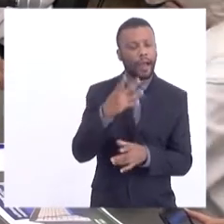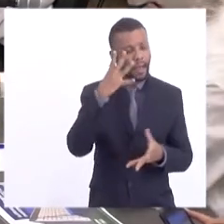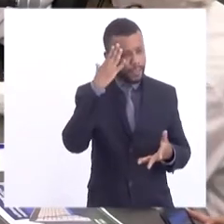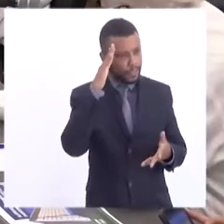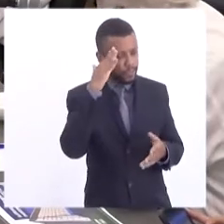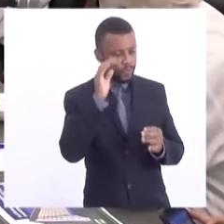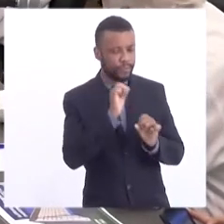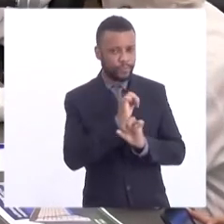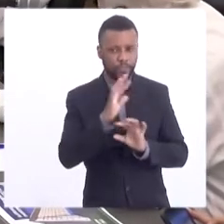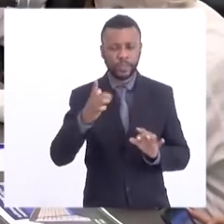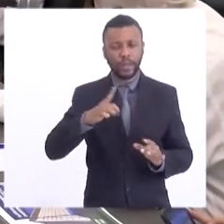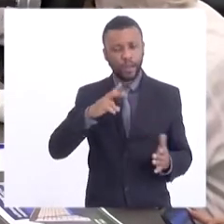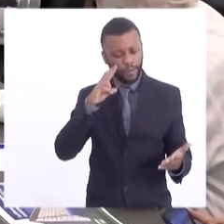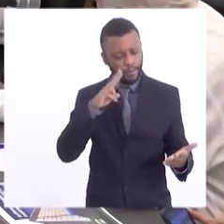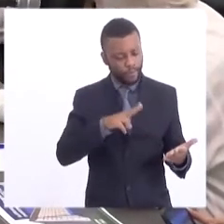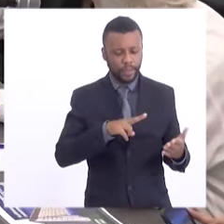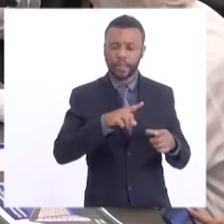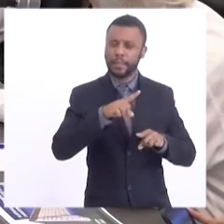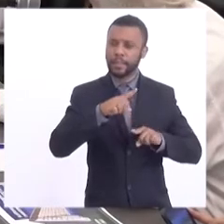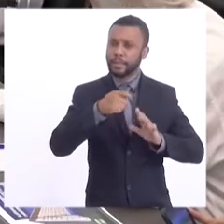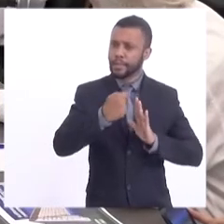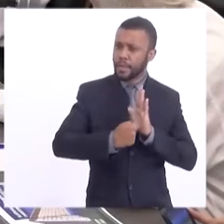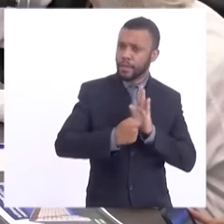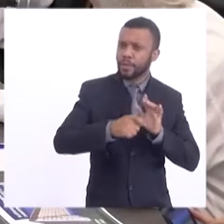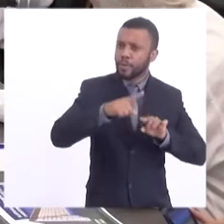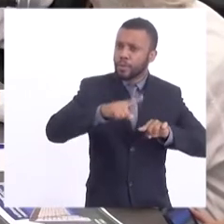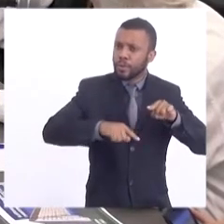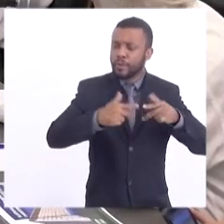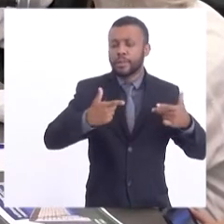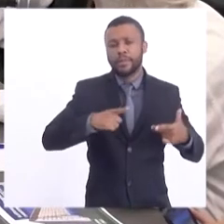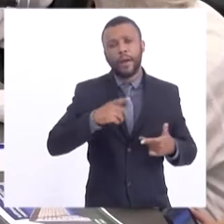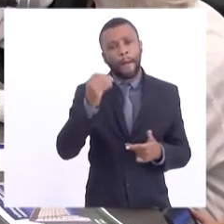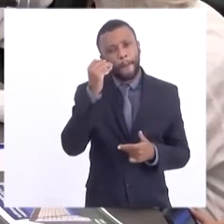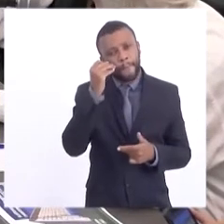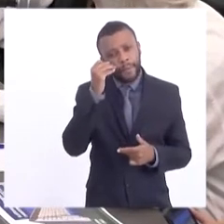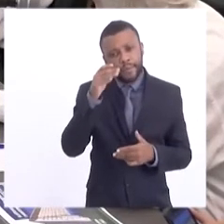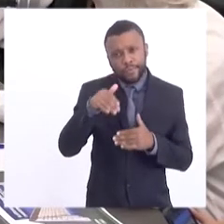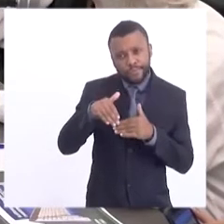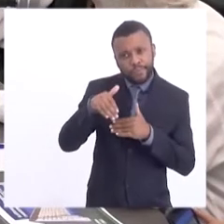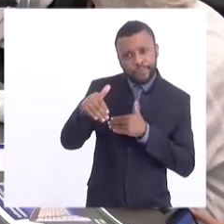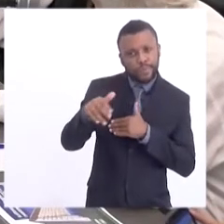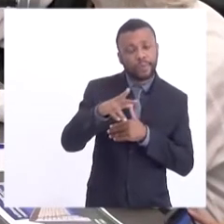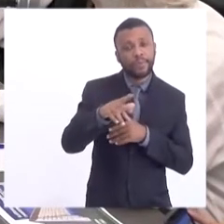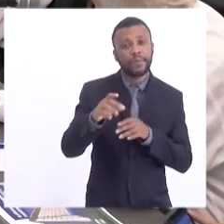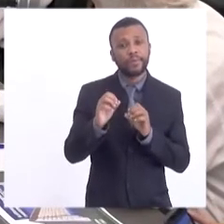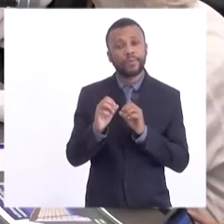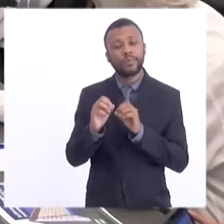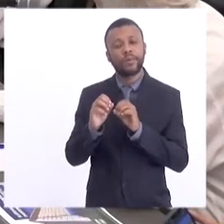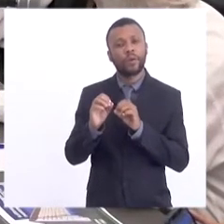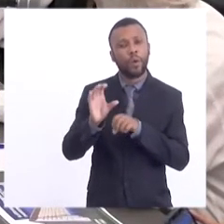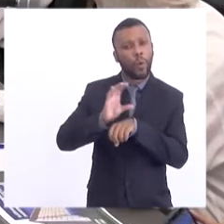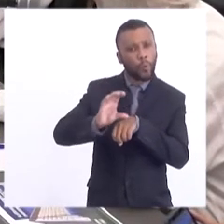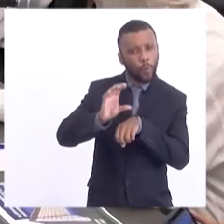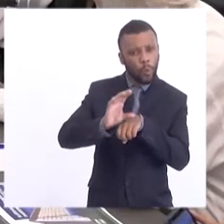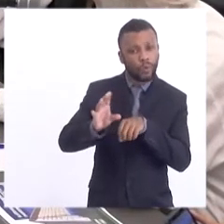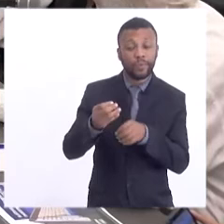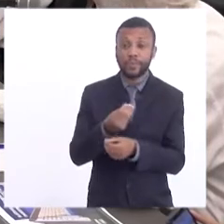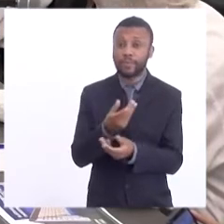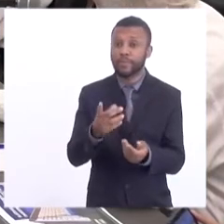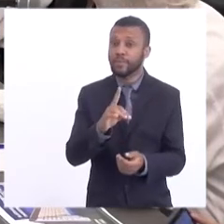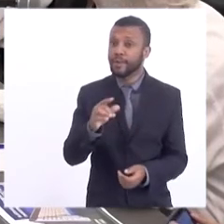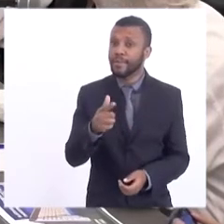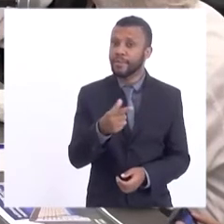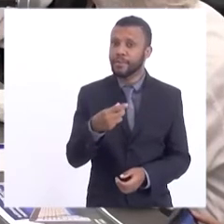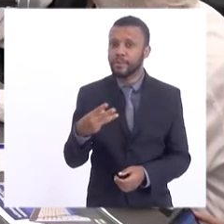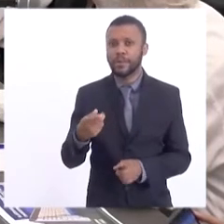esse material tem uma previsão de uma formação que vai ser no dia vinte e três de Fevereiro